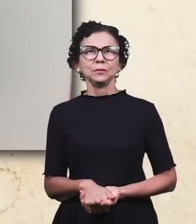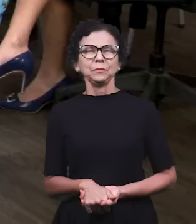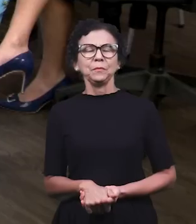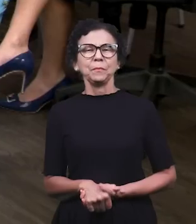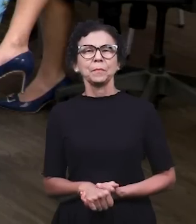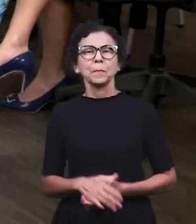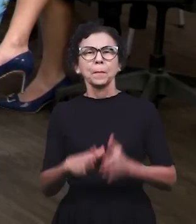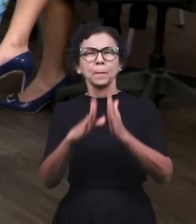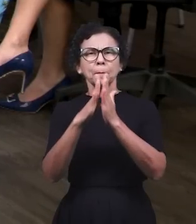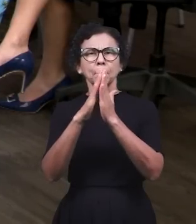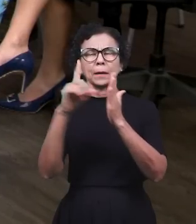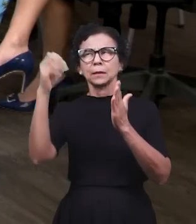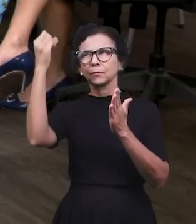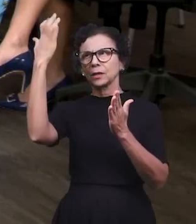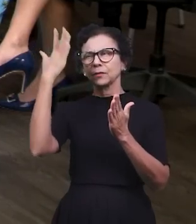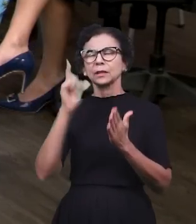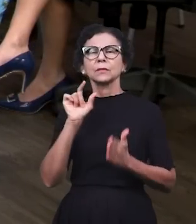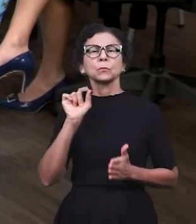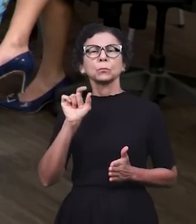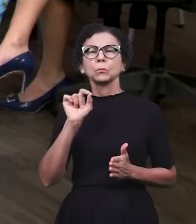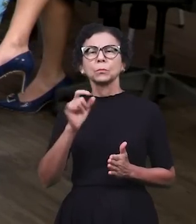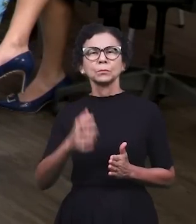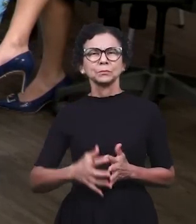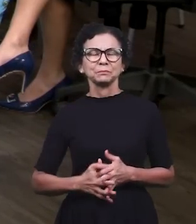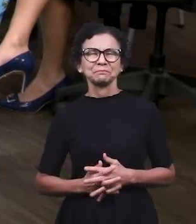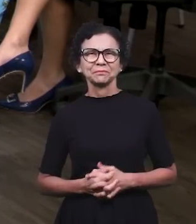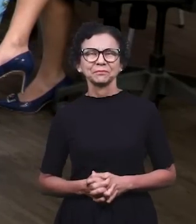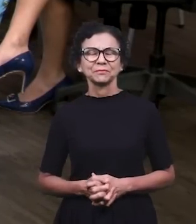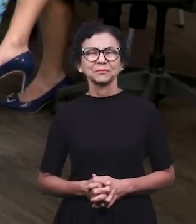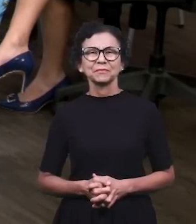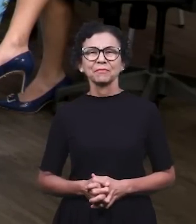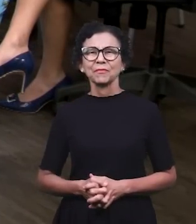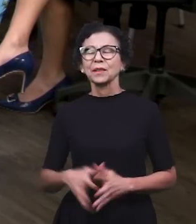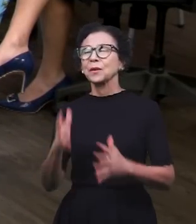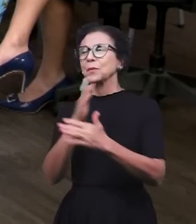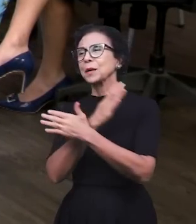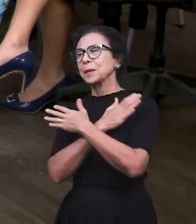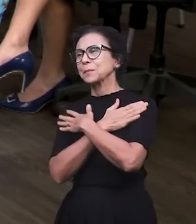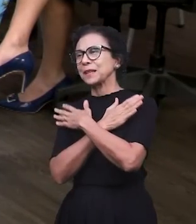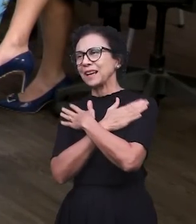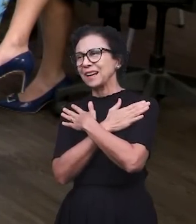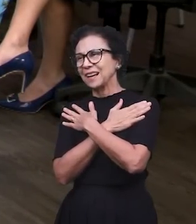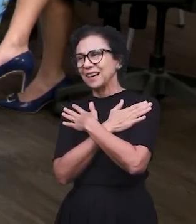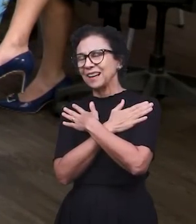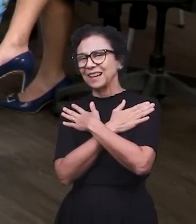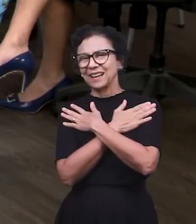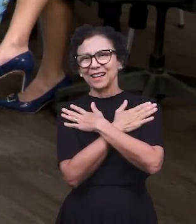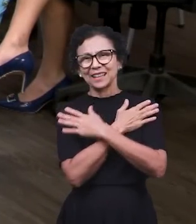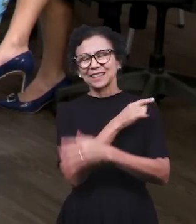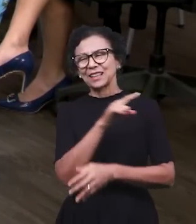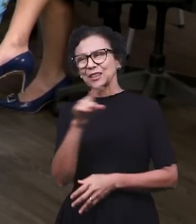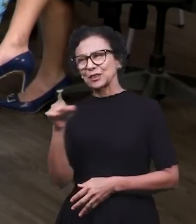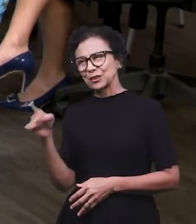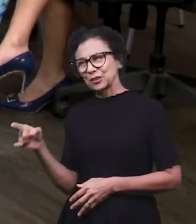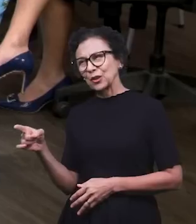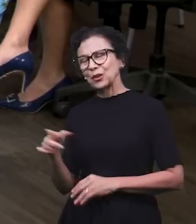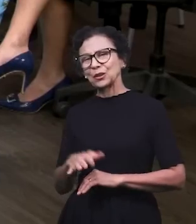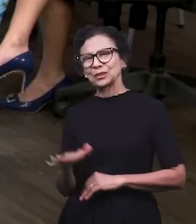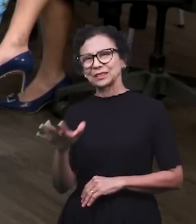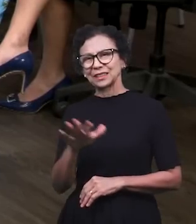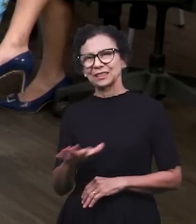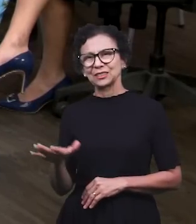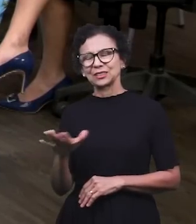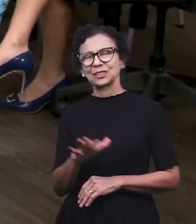revelada? Amém. Obrigado, Ana Clara, por sua participação. Um abraço mais uma vez aos irmãos aí de Taguatinga, na